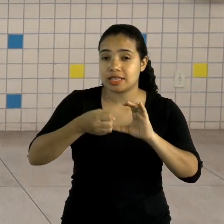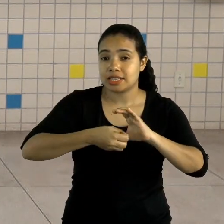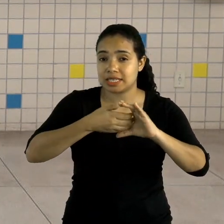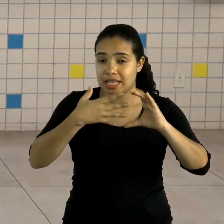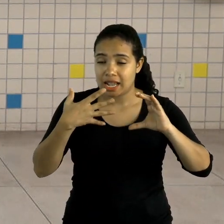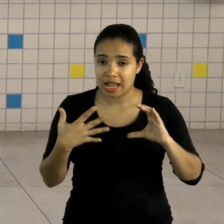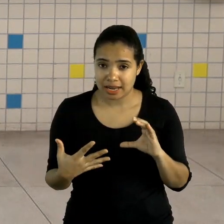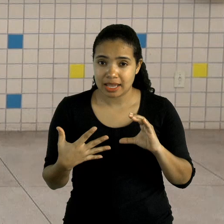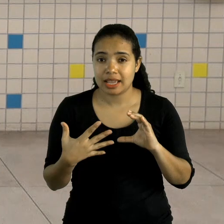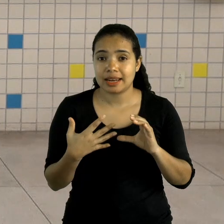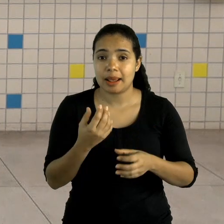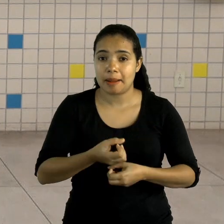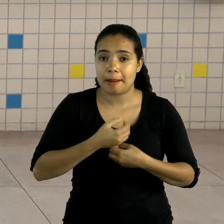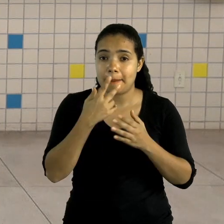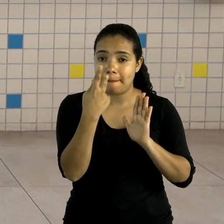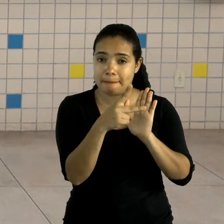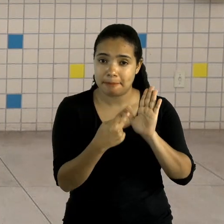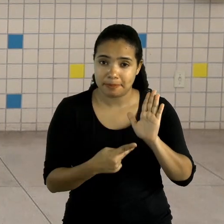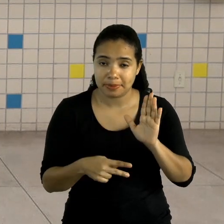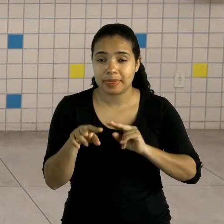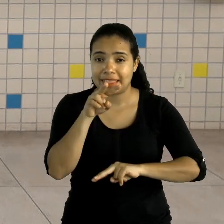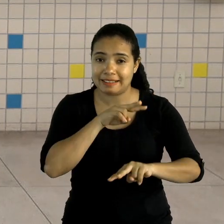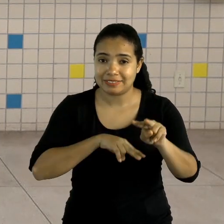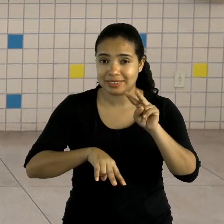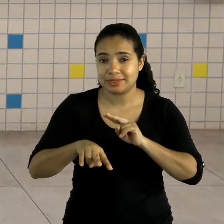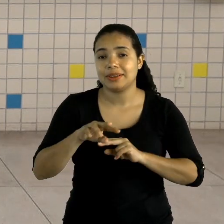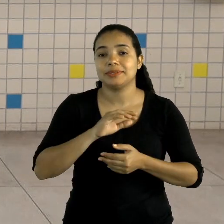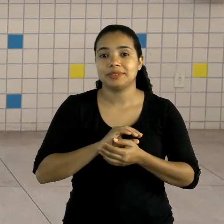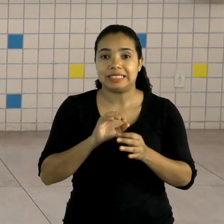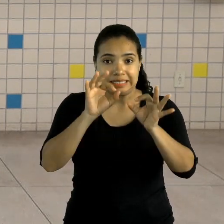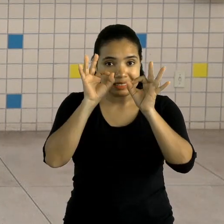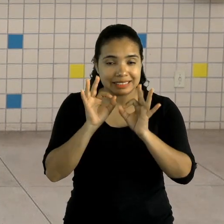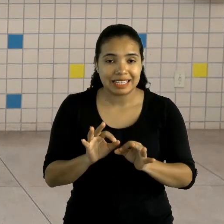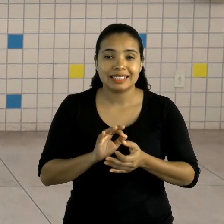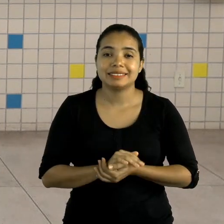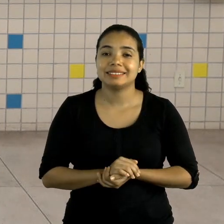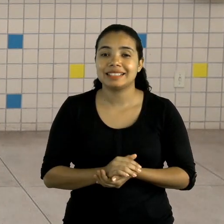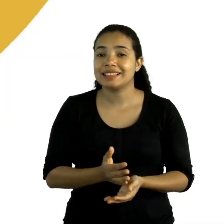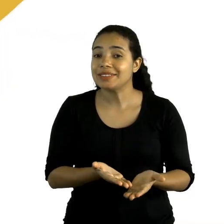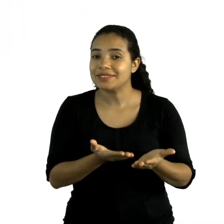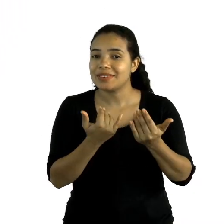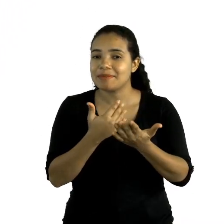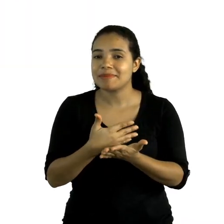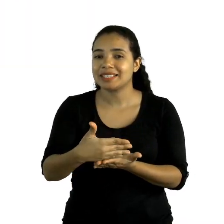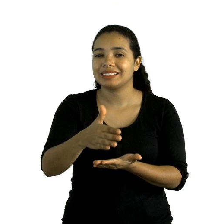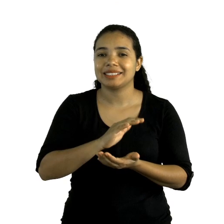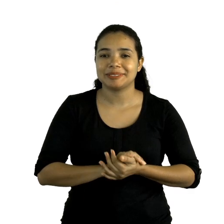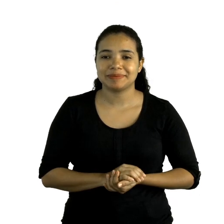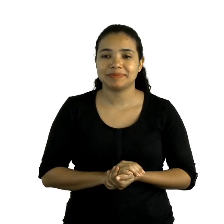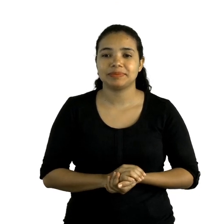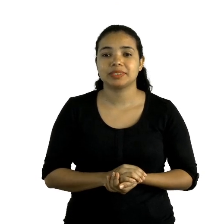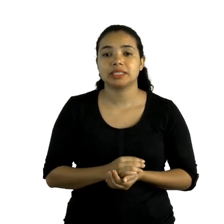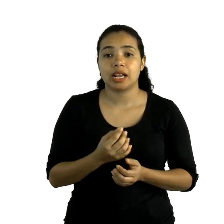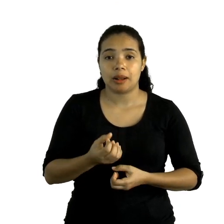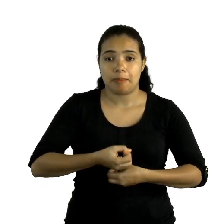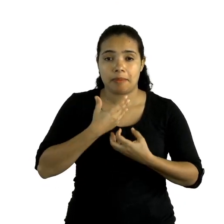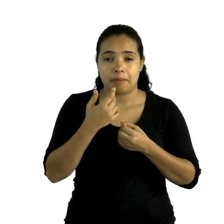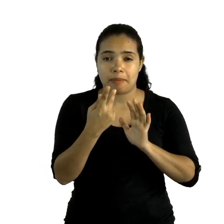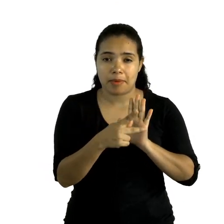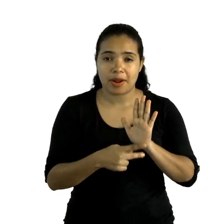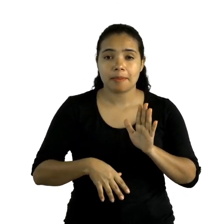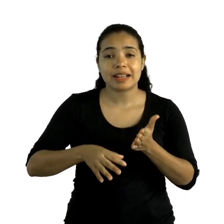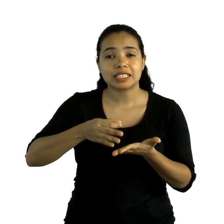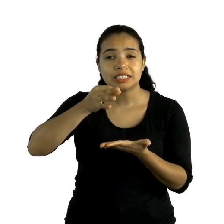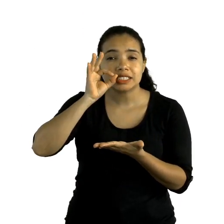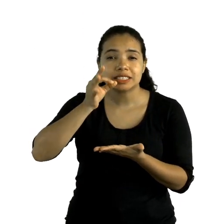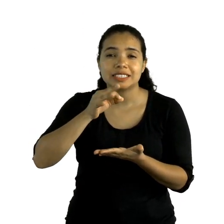características do poema visual nesse poema, certinho? Então vamos lá. Poema Xícara. Na